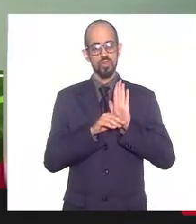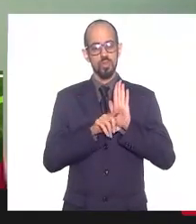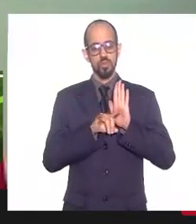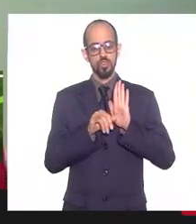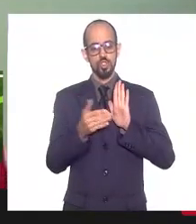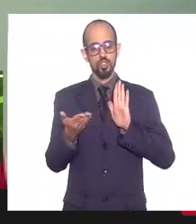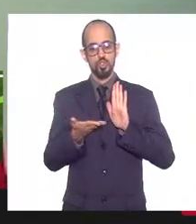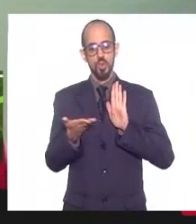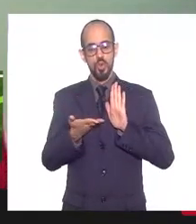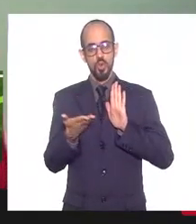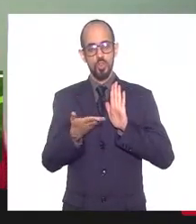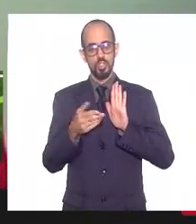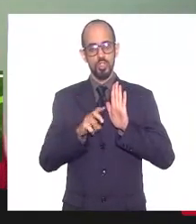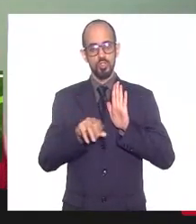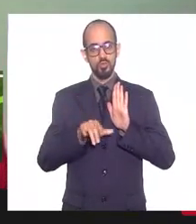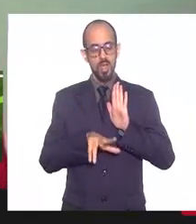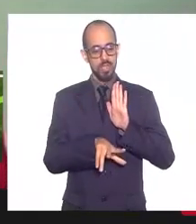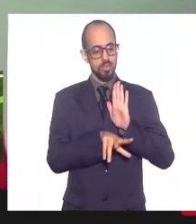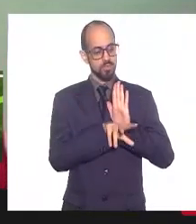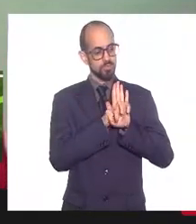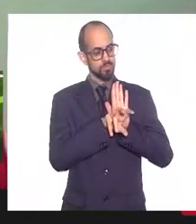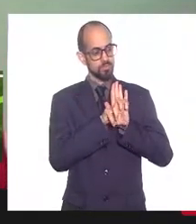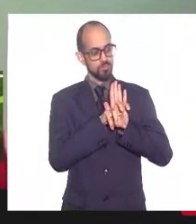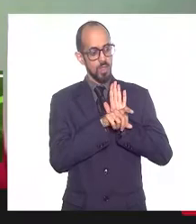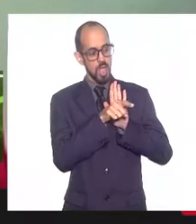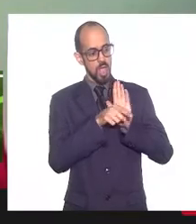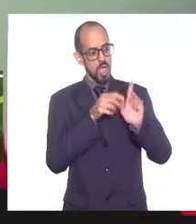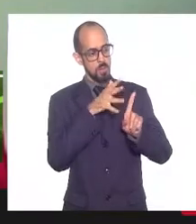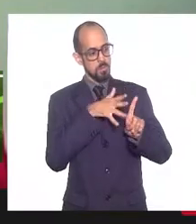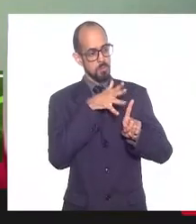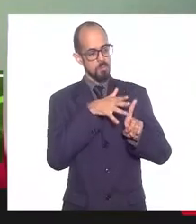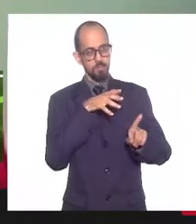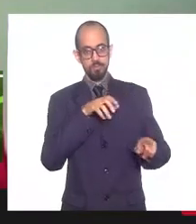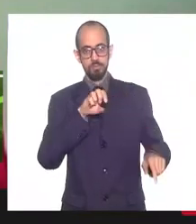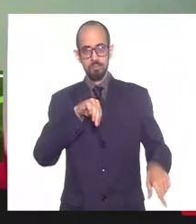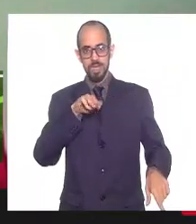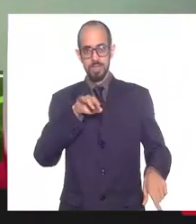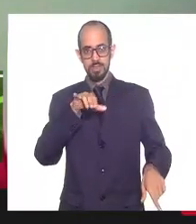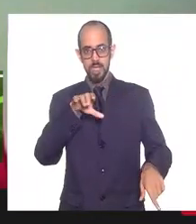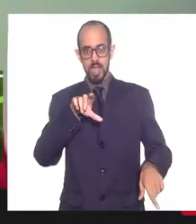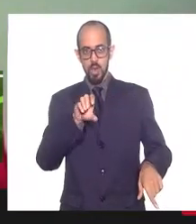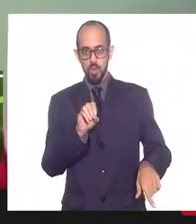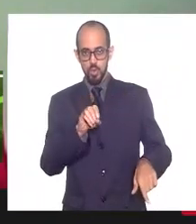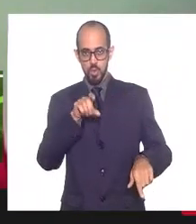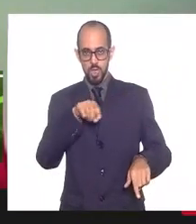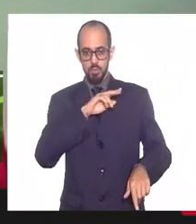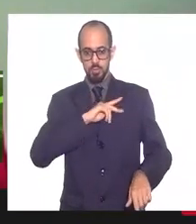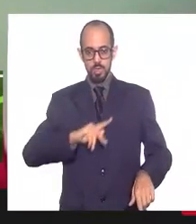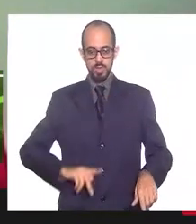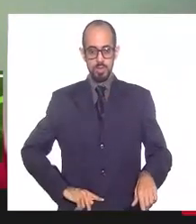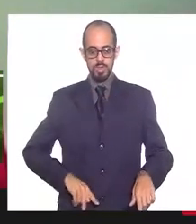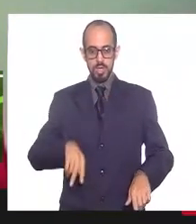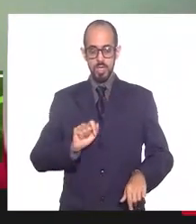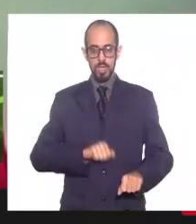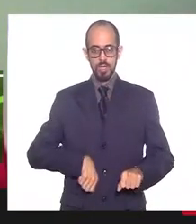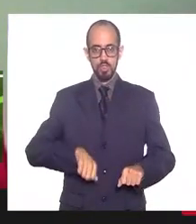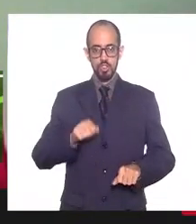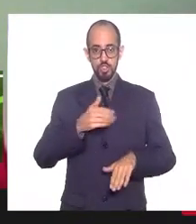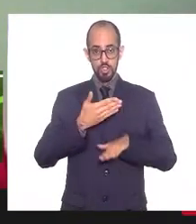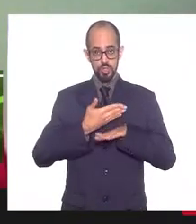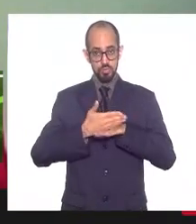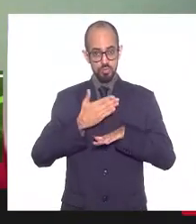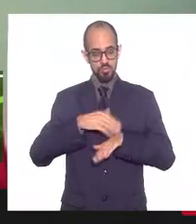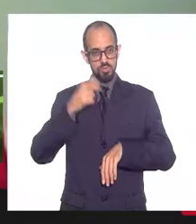hoje, estaremos procedendo à oitiva do senhor Marcelo Monteiro, presidente do Centro de Tradições